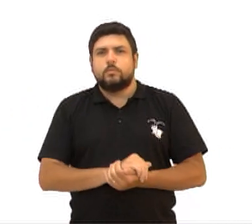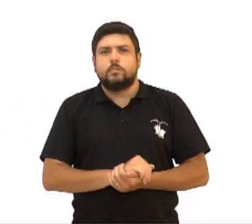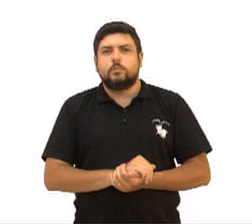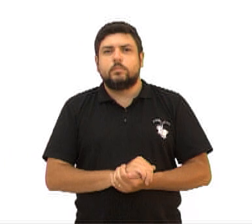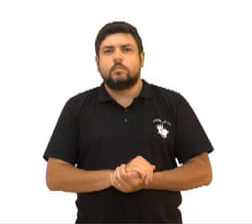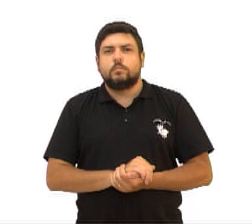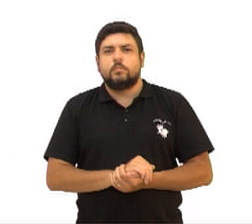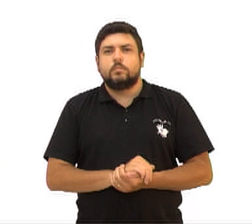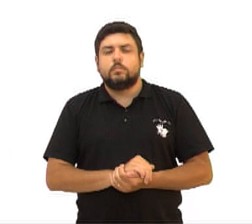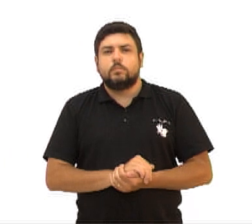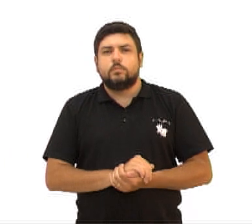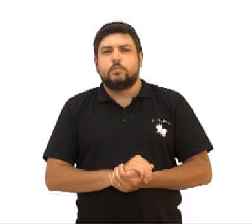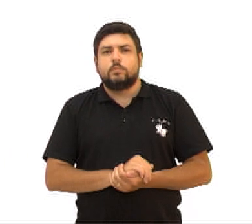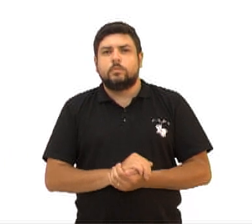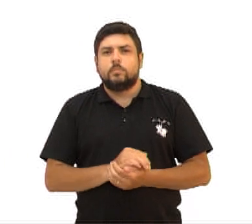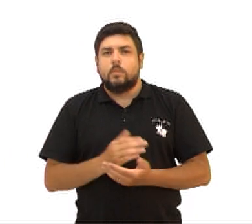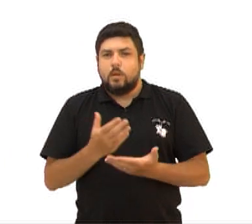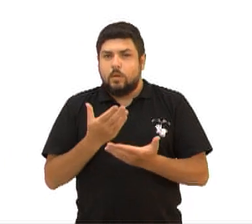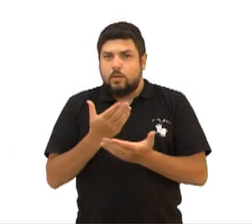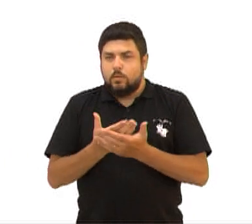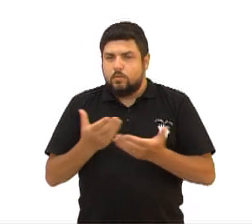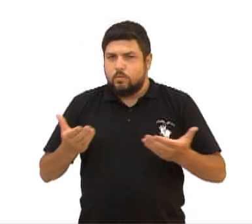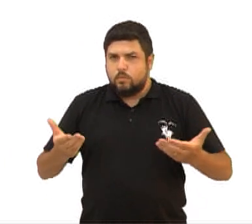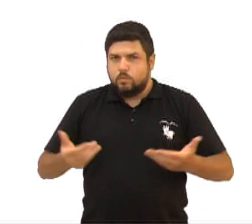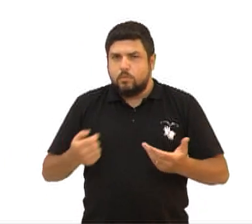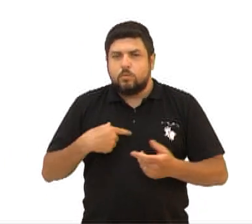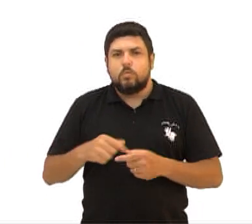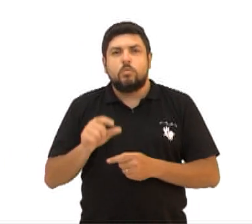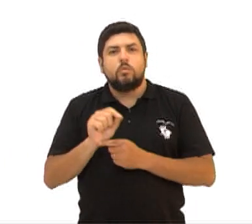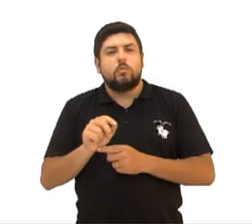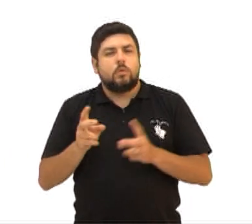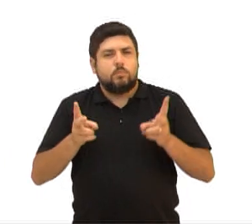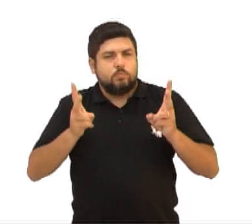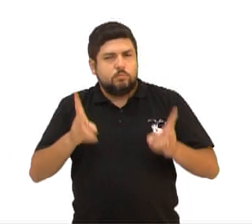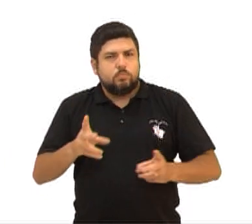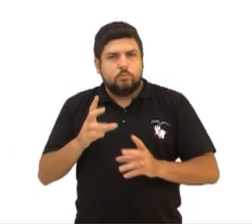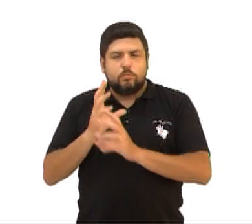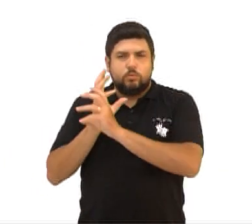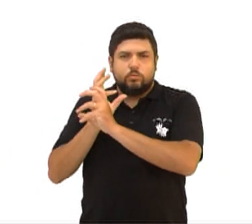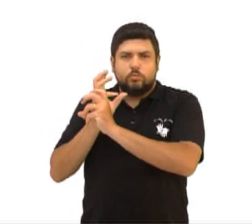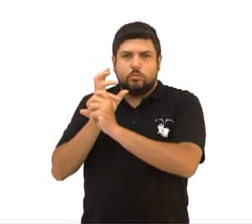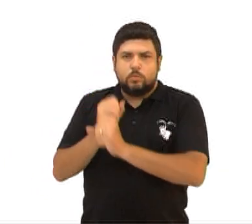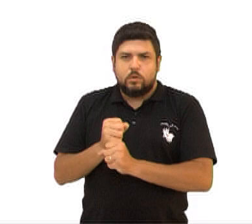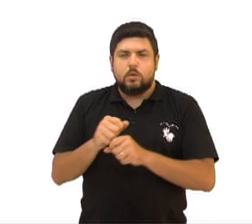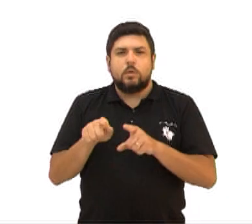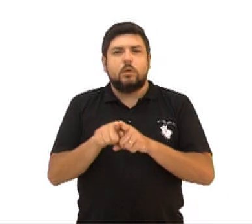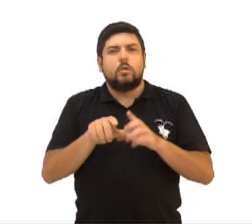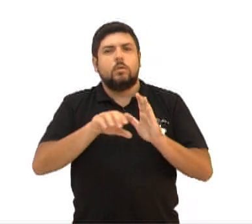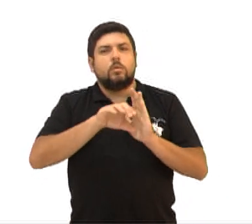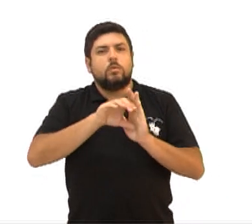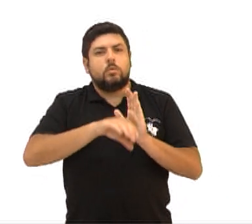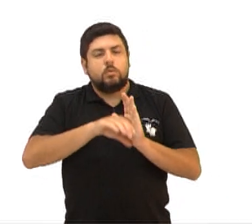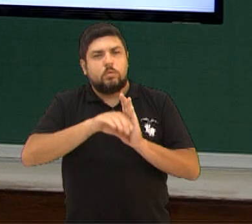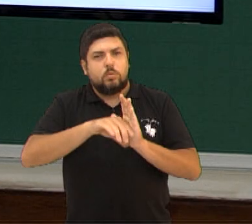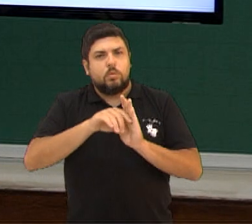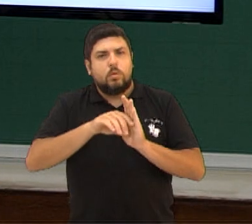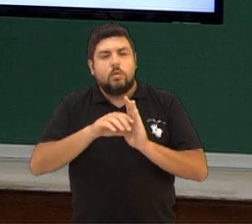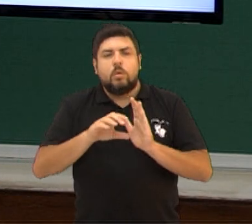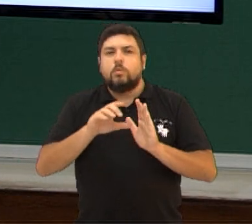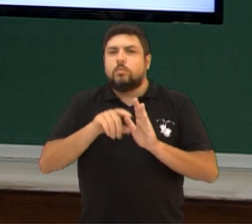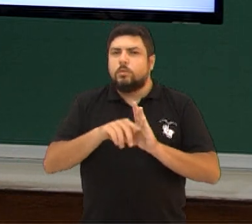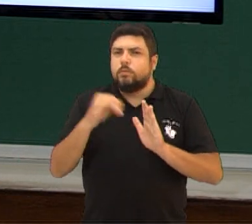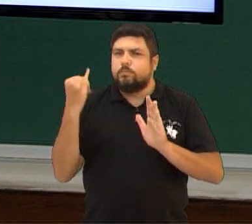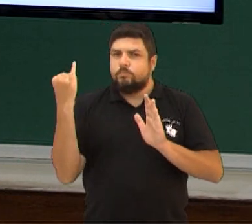Aula de hoje, nós vamos continuar fazendo a revisão de conceitos, definições e abordagens mais importantes